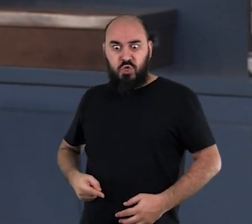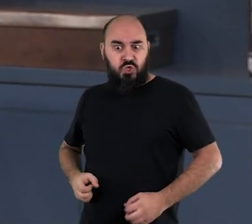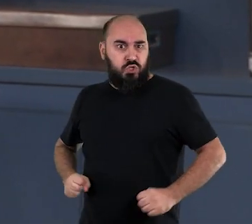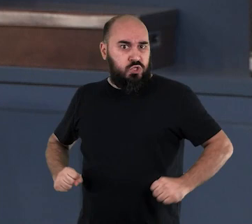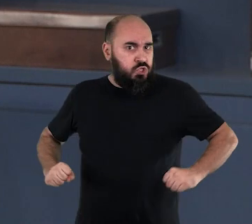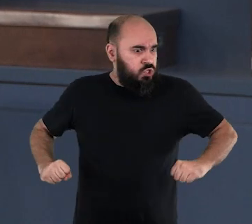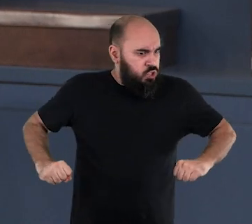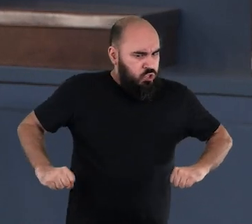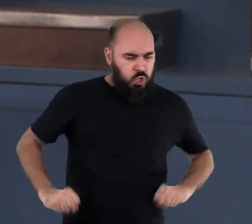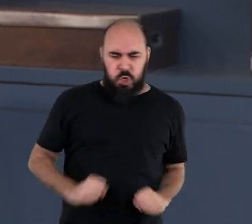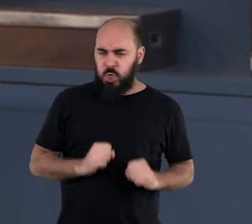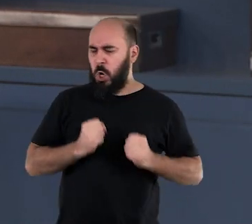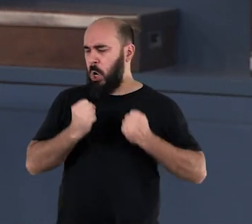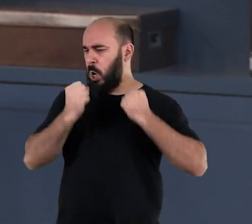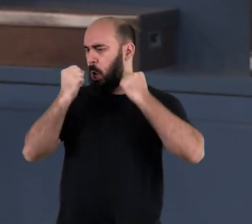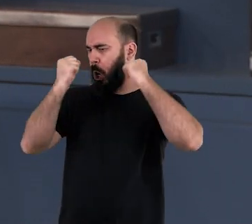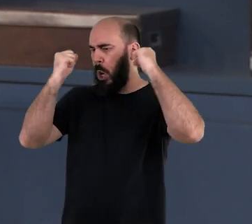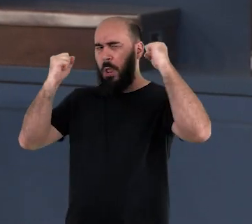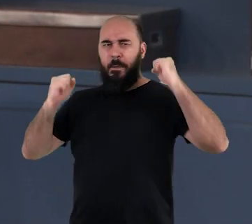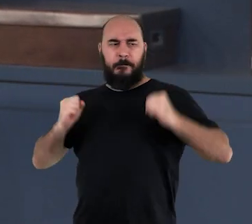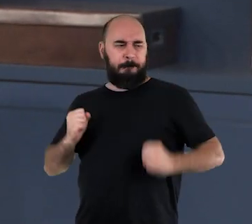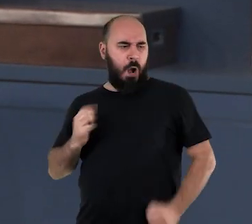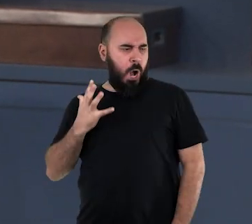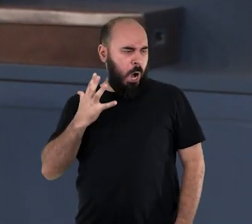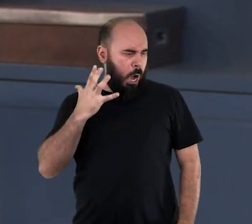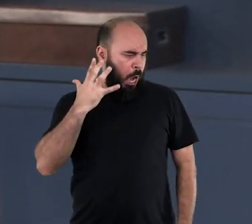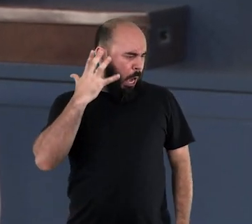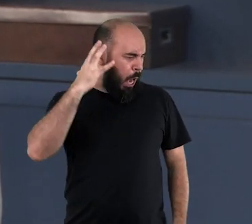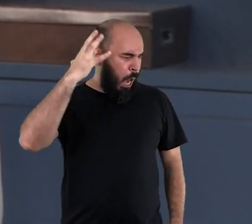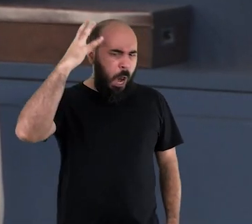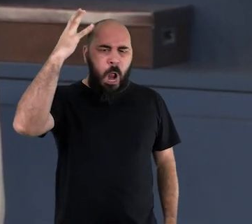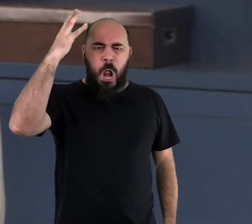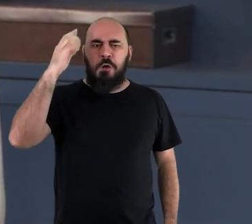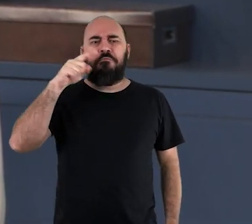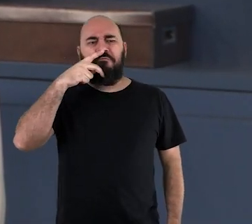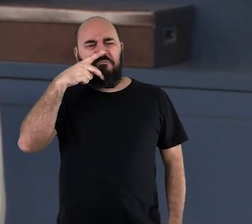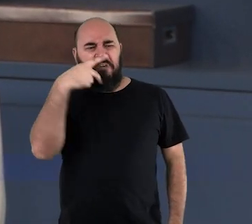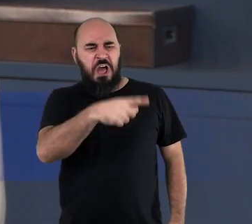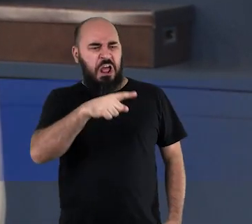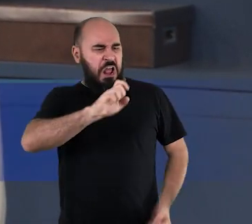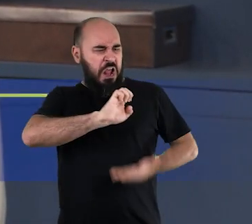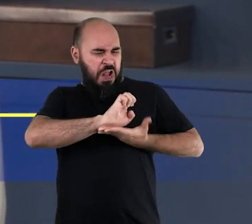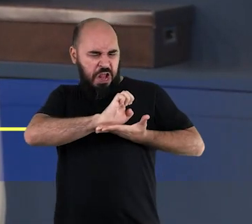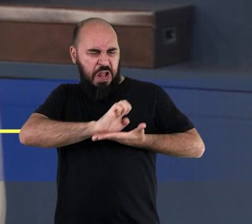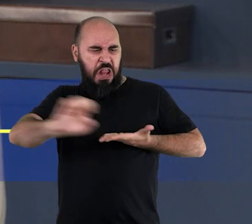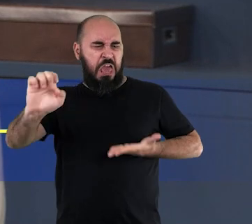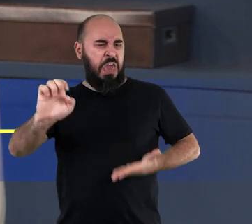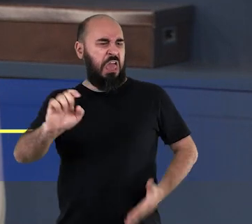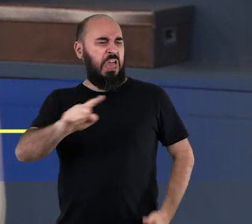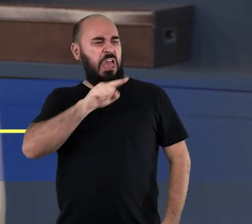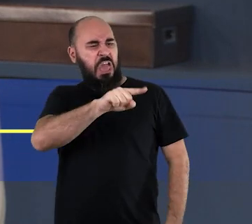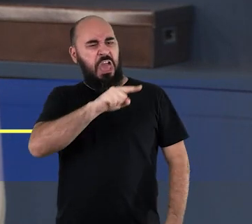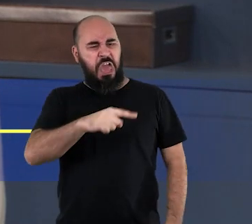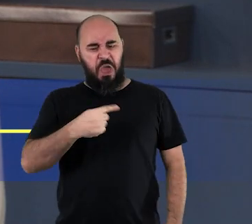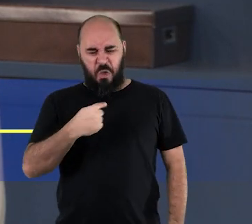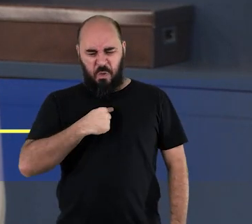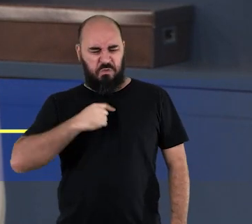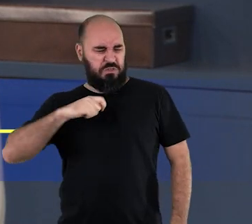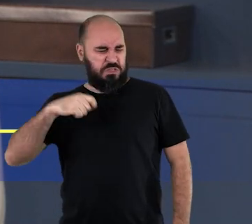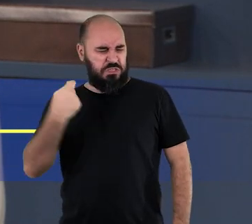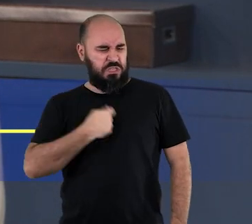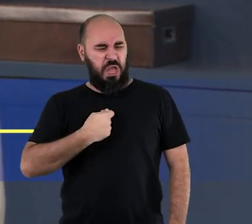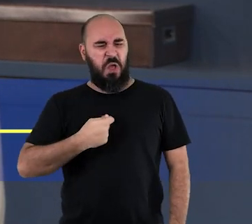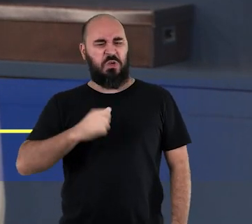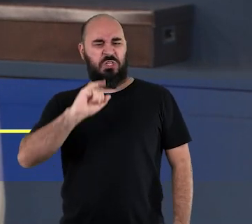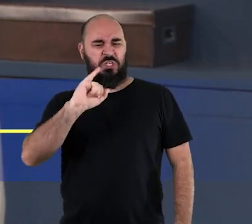uma ameaça para Elias. E ela disse assim: pois digam a esse profeta que eu não me chamo Jezabel